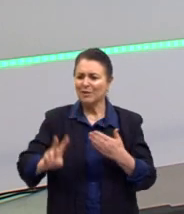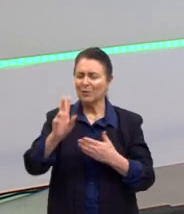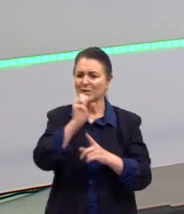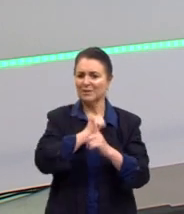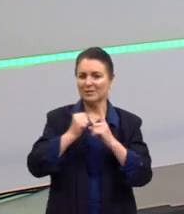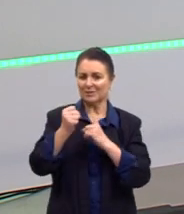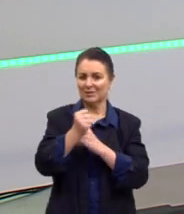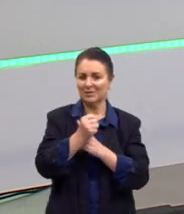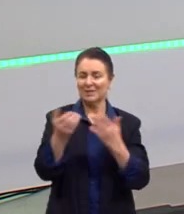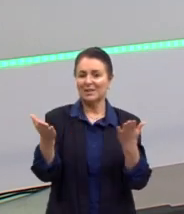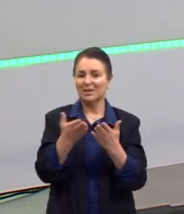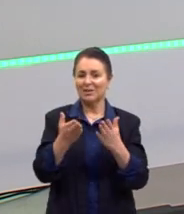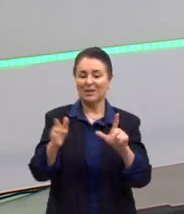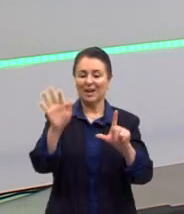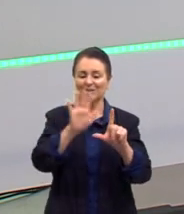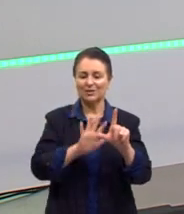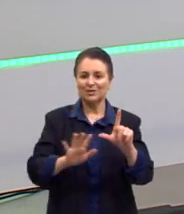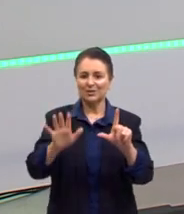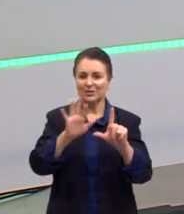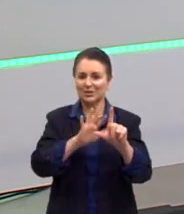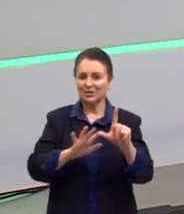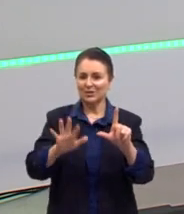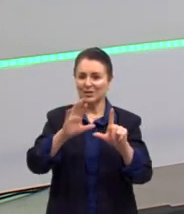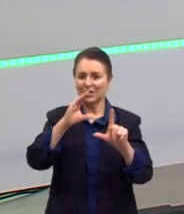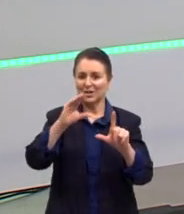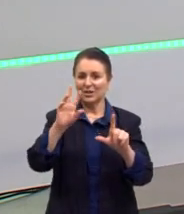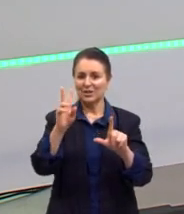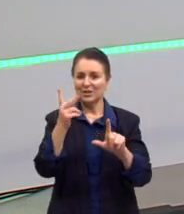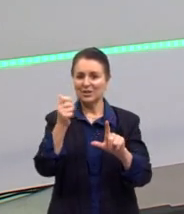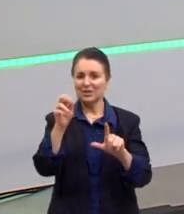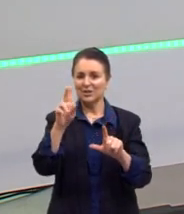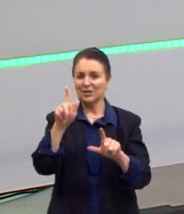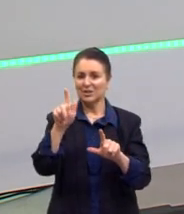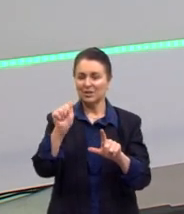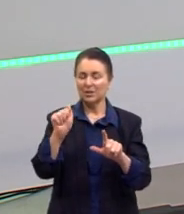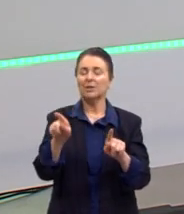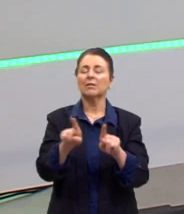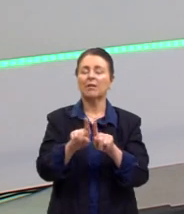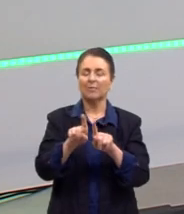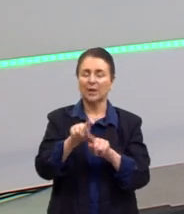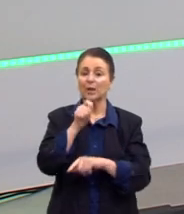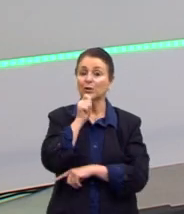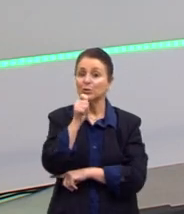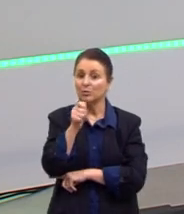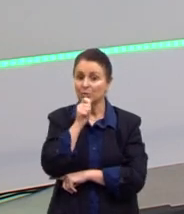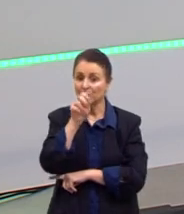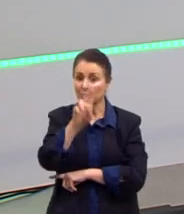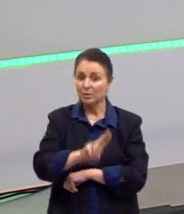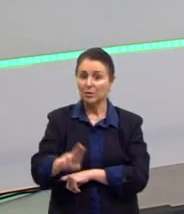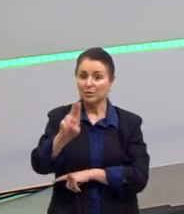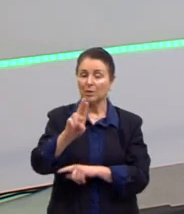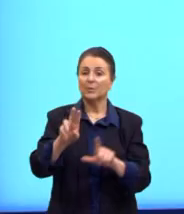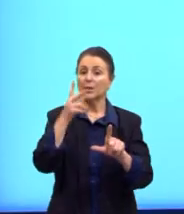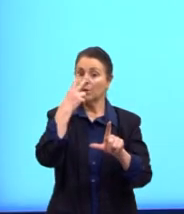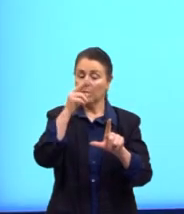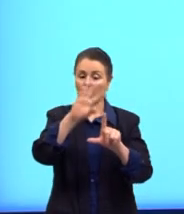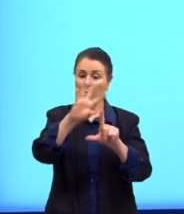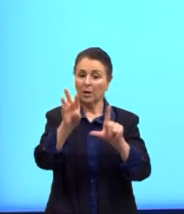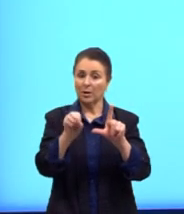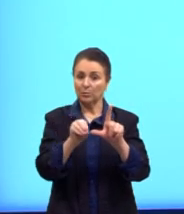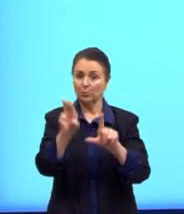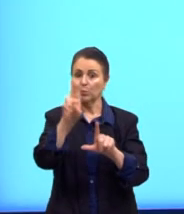a nossa charge a chargel é um elemento narrativo do jornalismo que como um cartuncio utiliza da imagem